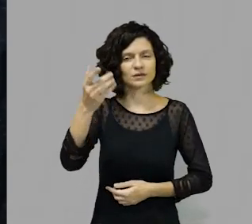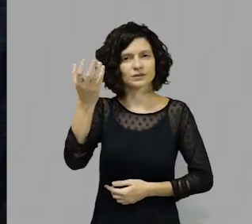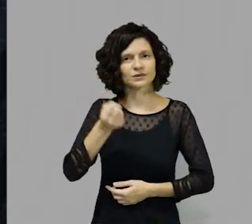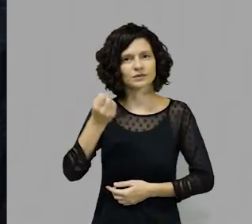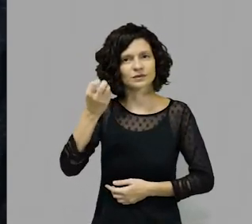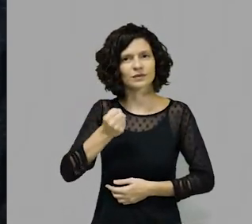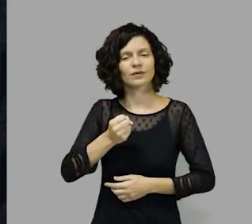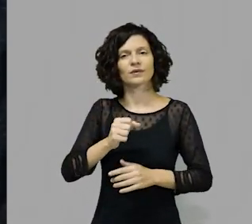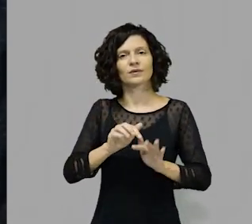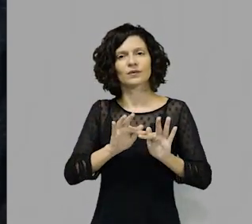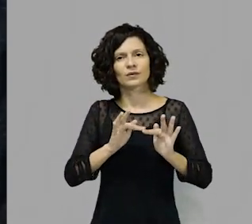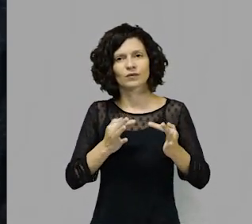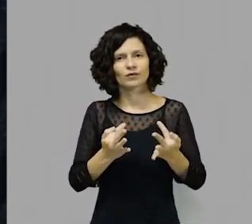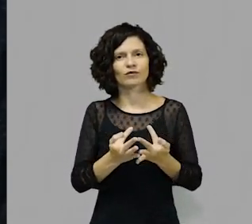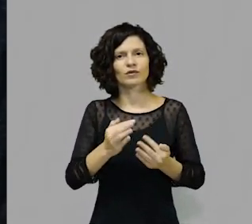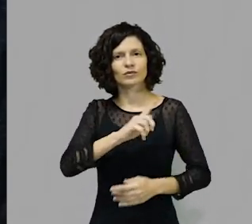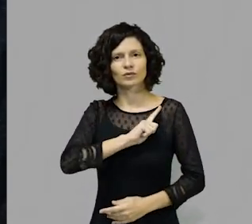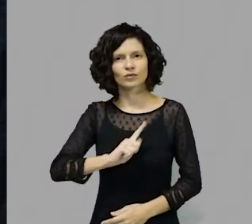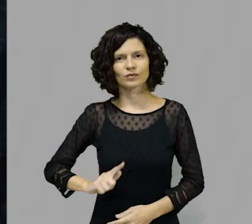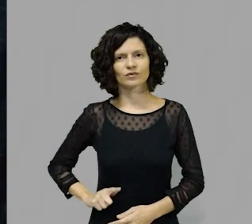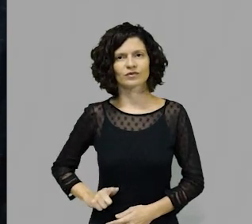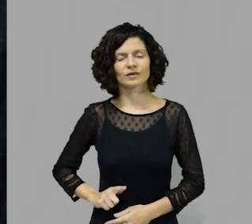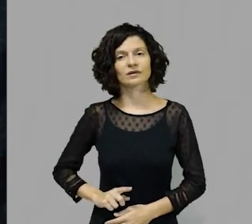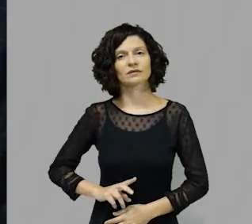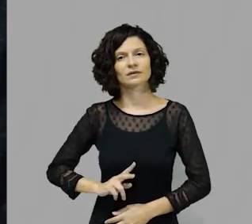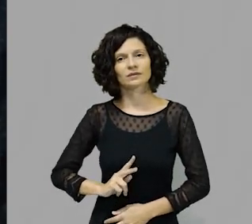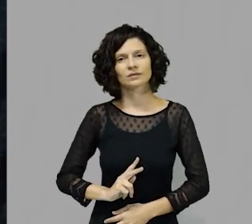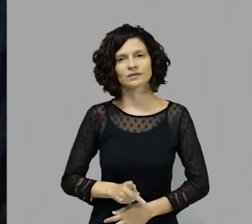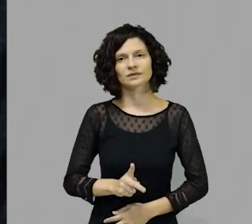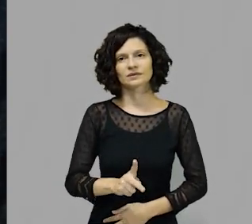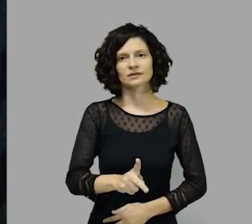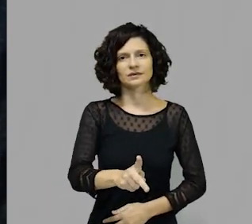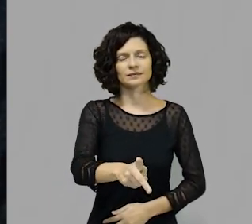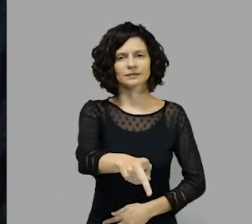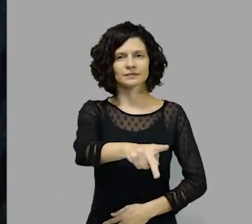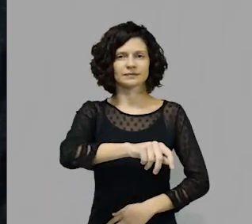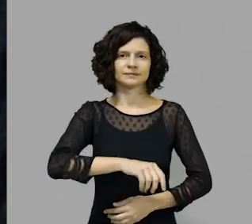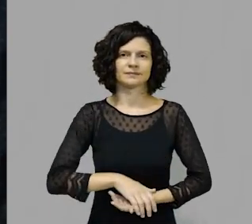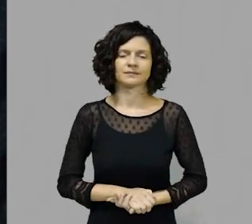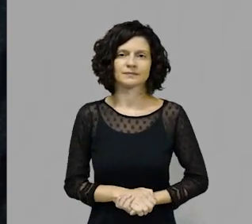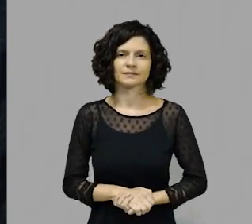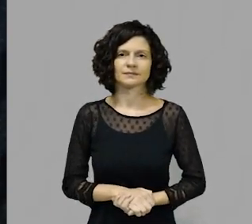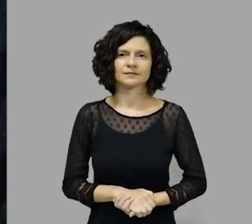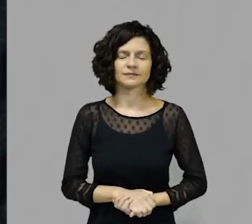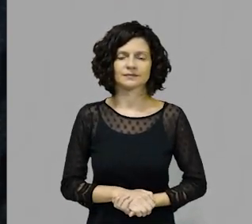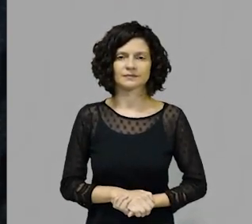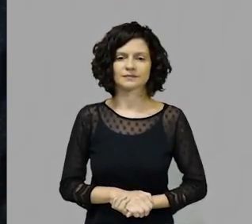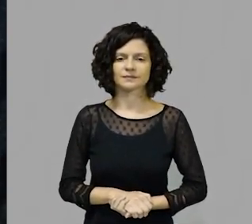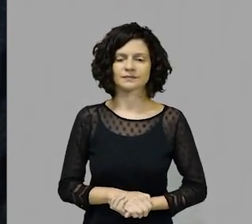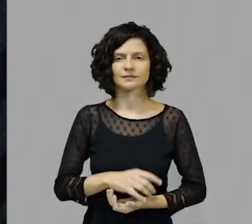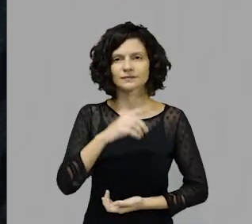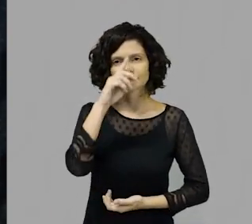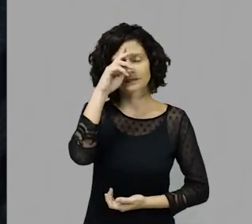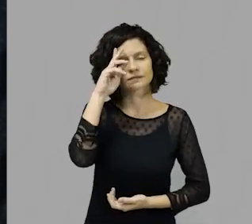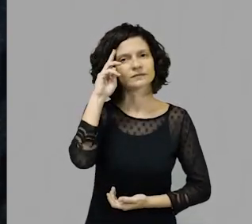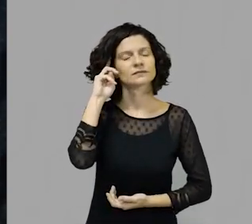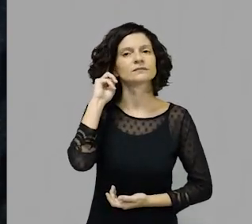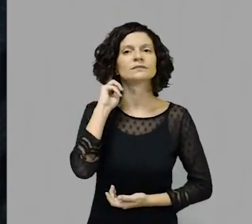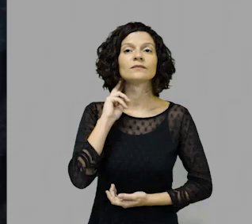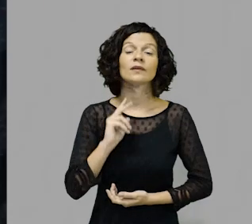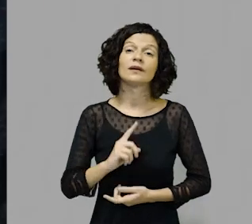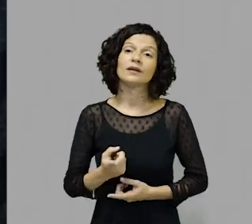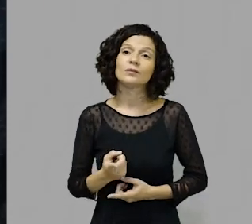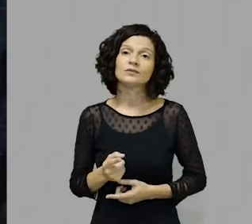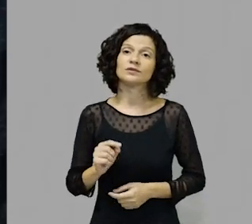hereditária, de nascer numa família pobre e, consequentemente, viver na pobreza, né? Então, é muito parte também dessa